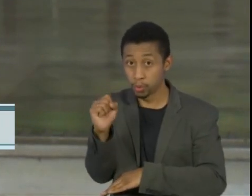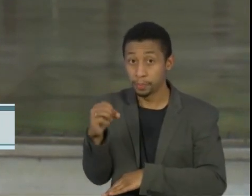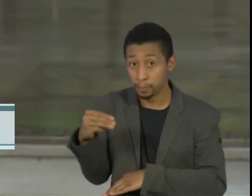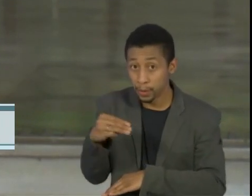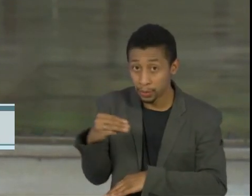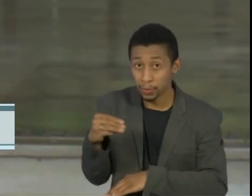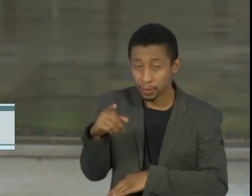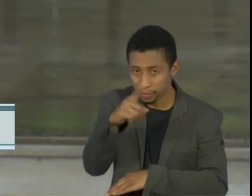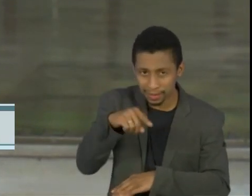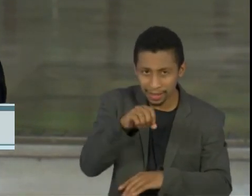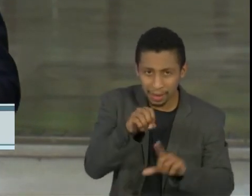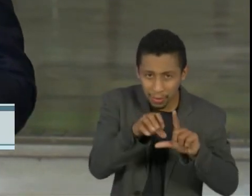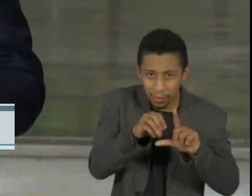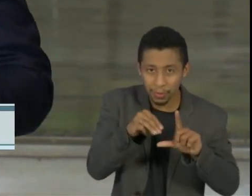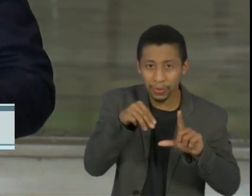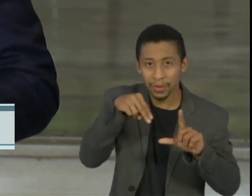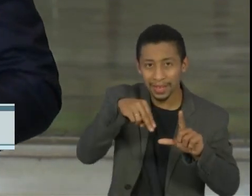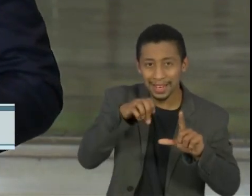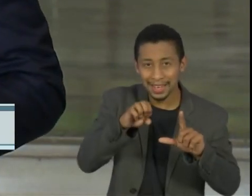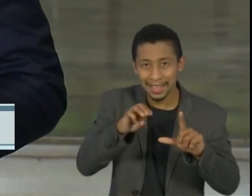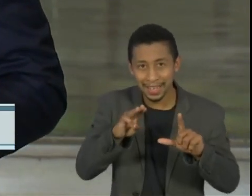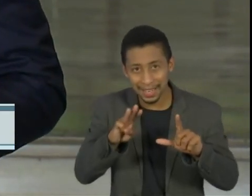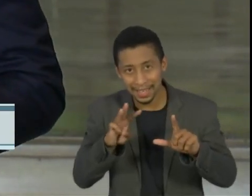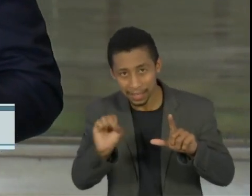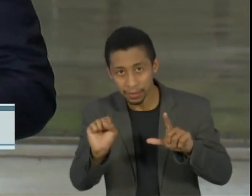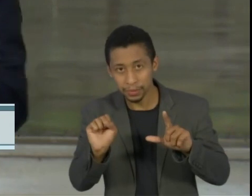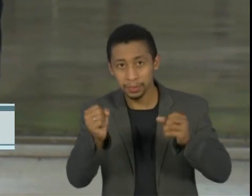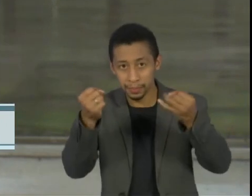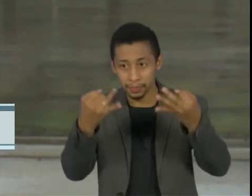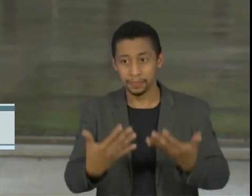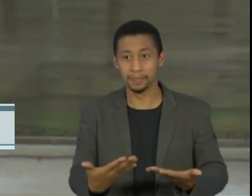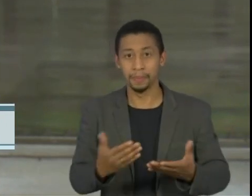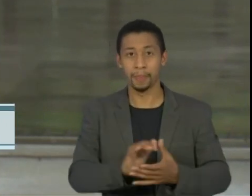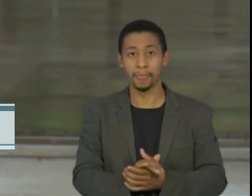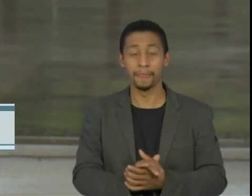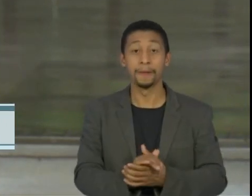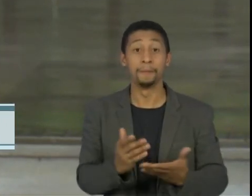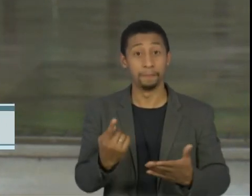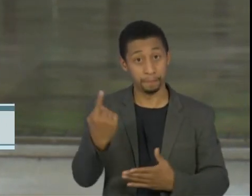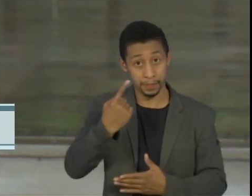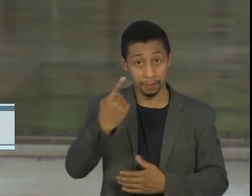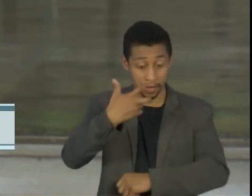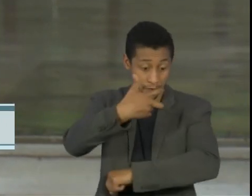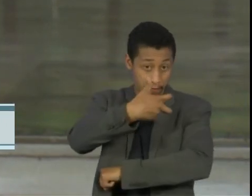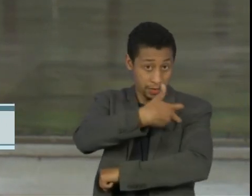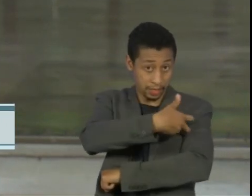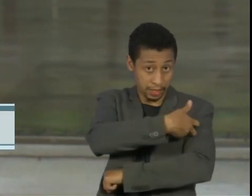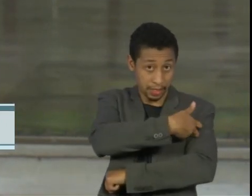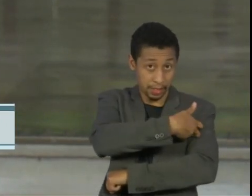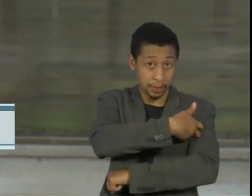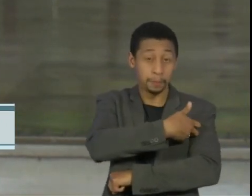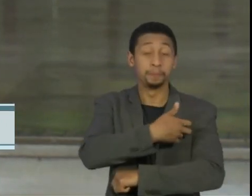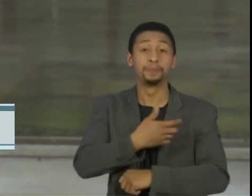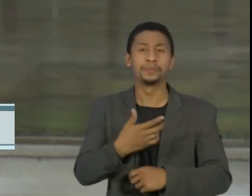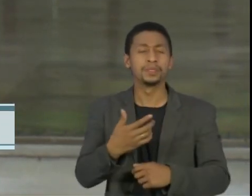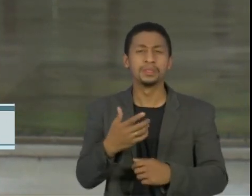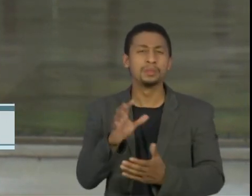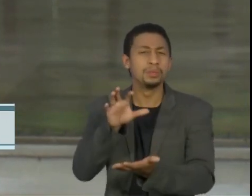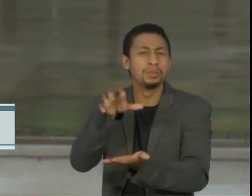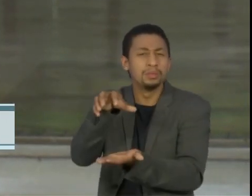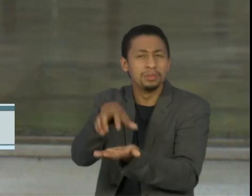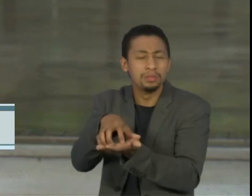News, boa tarde. Sua pergunta, Will. Boa tarde. Tenho 2 perguntas hoje. A primeira é sobre a vacina, em relação ao cronograma do Instituto